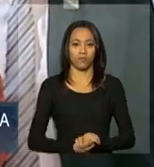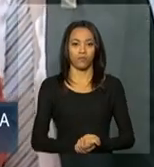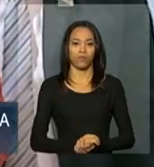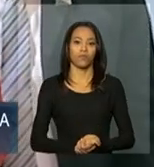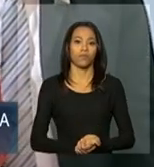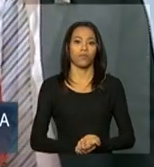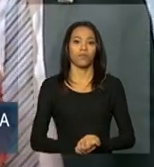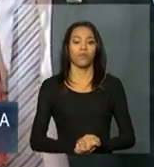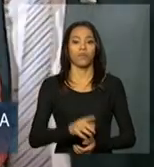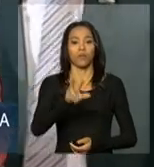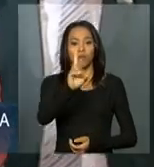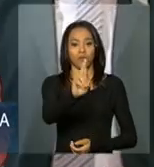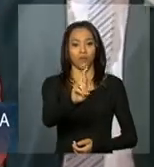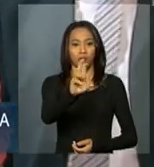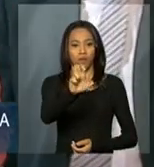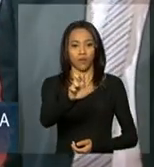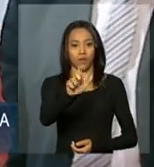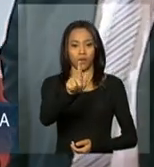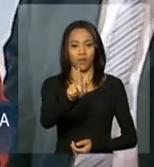Registro.